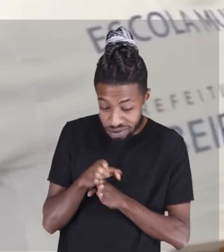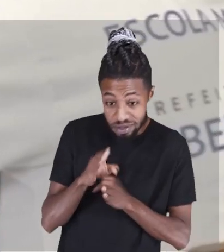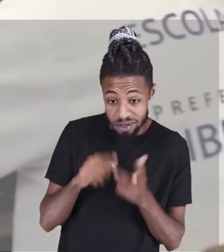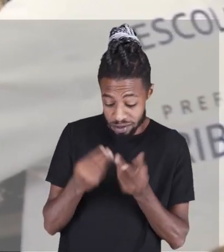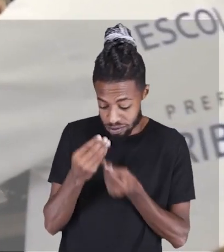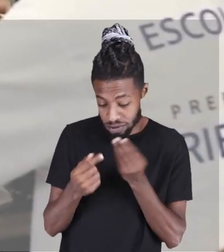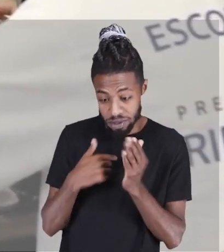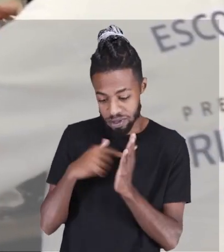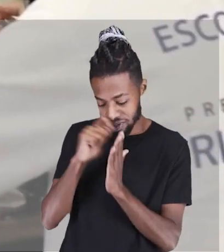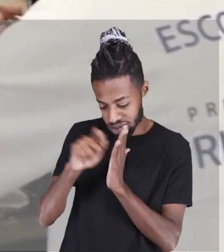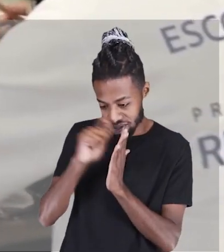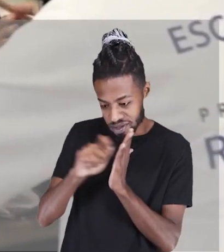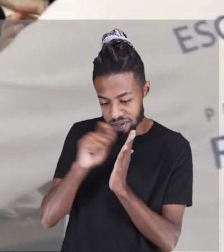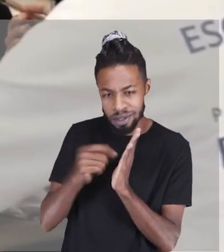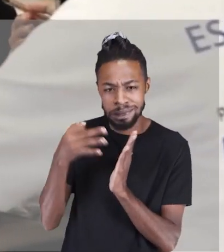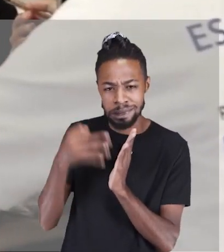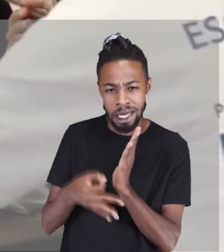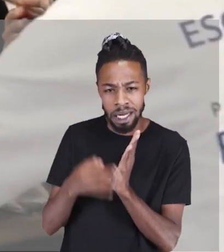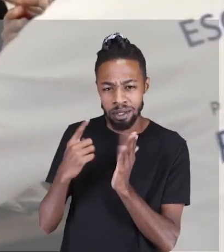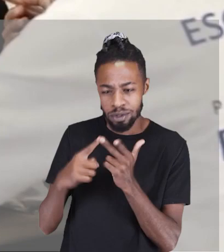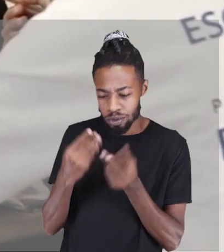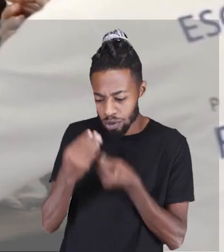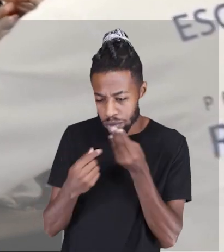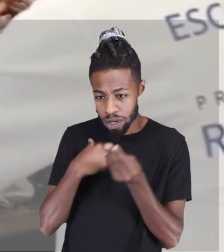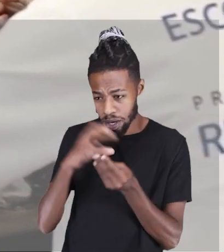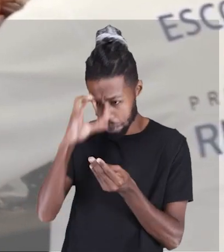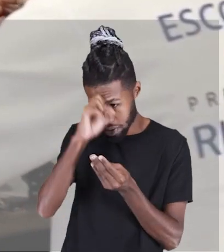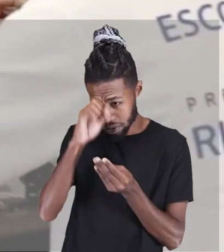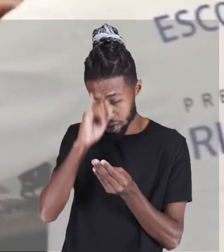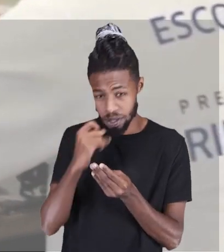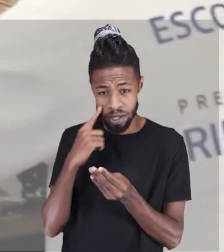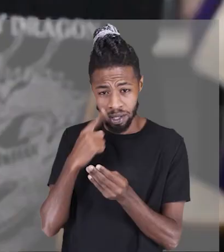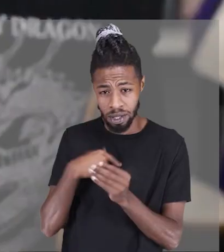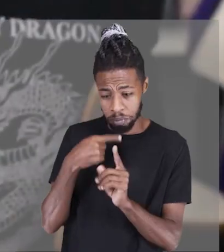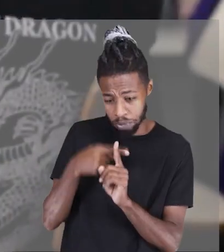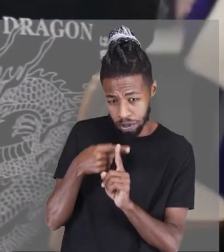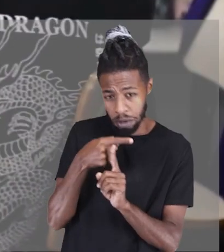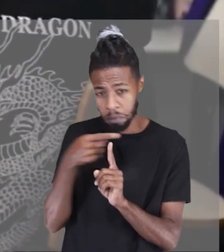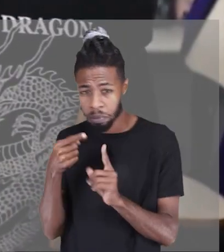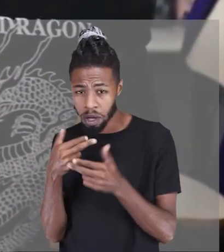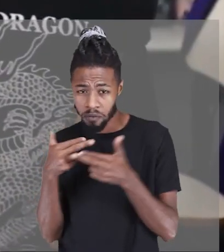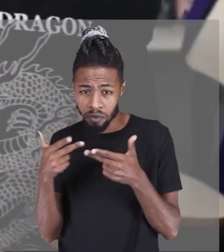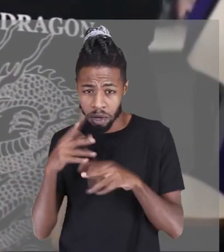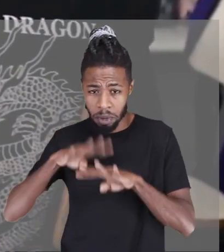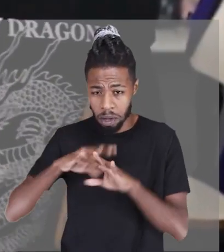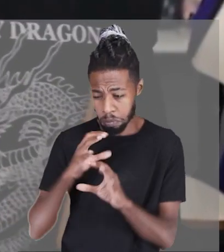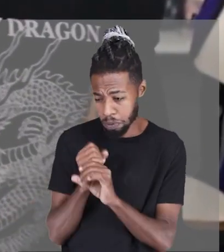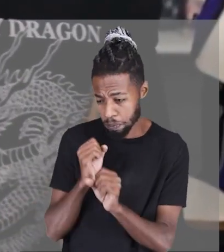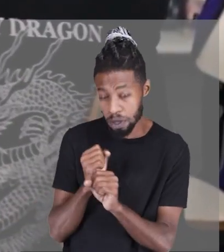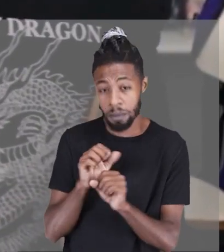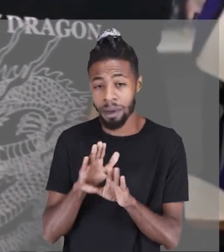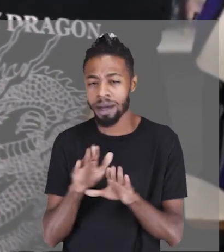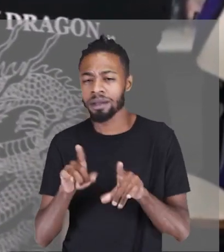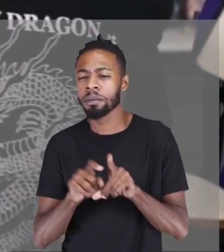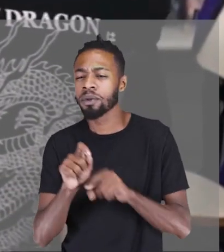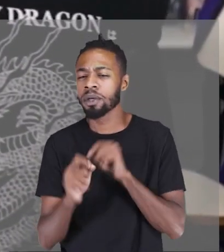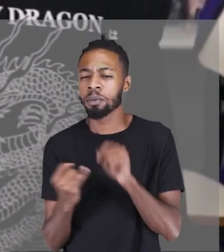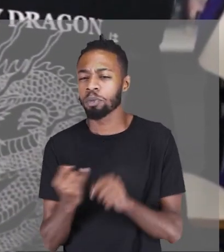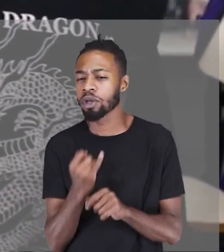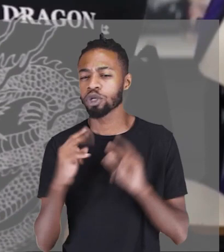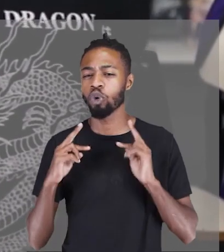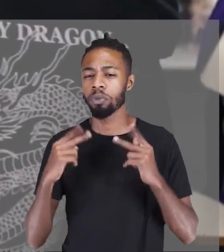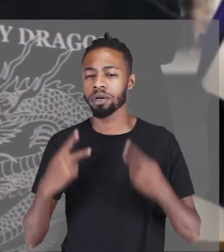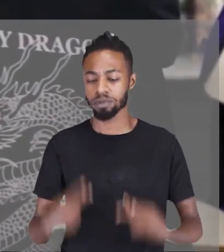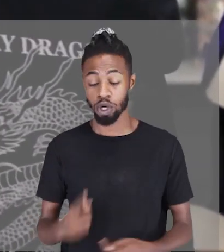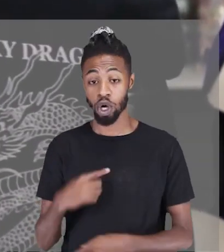como se escreve direito ou como se faz uma conta, mas no sentido da humanização. Nós